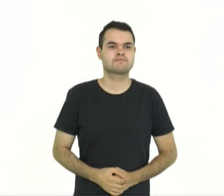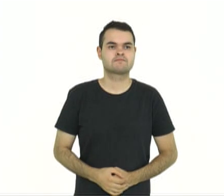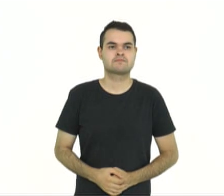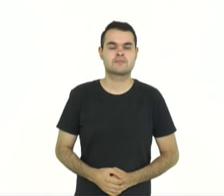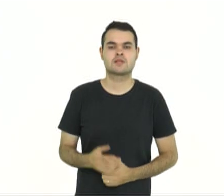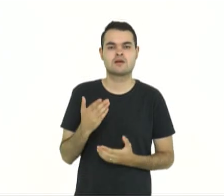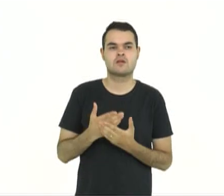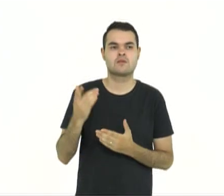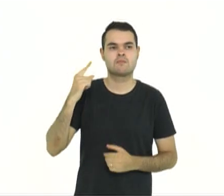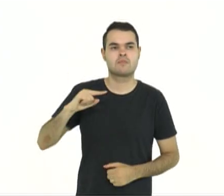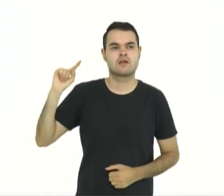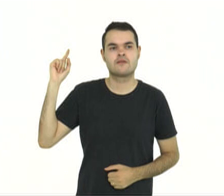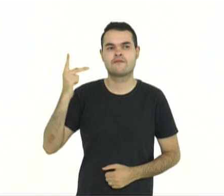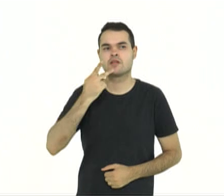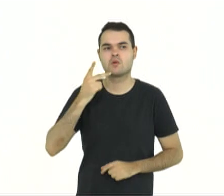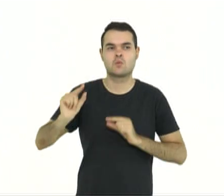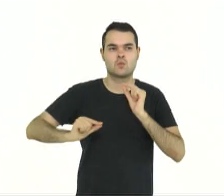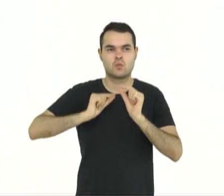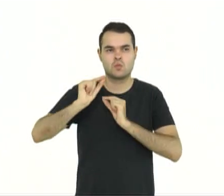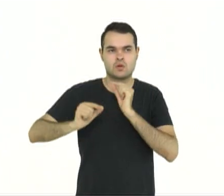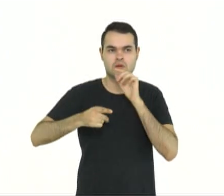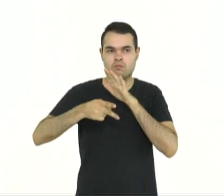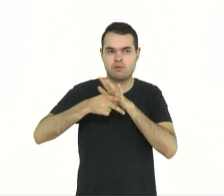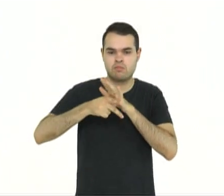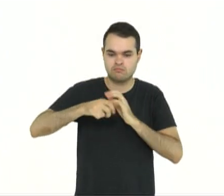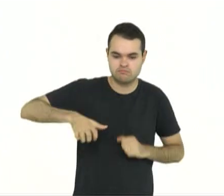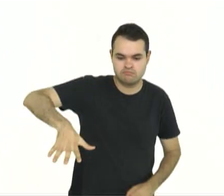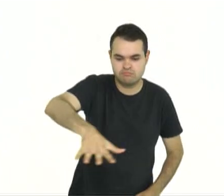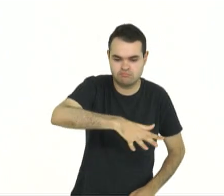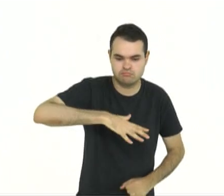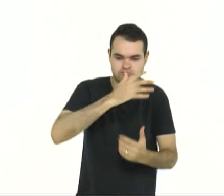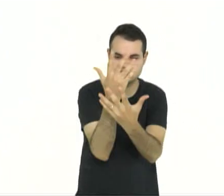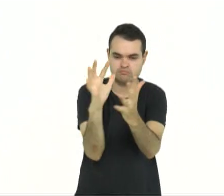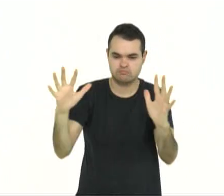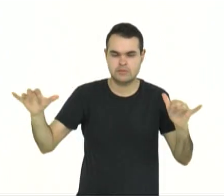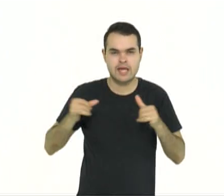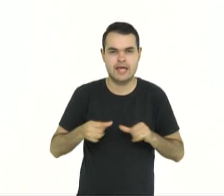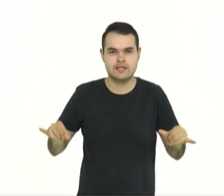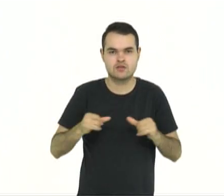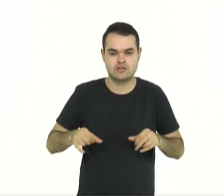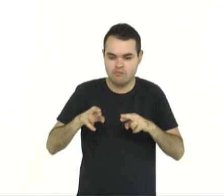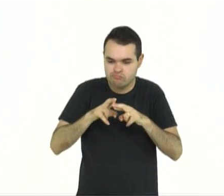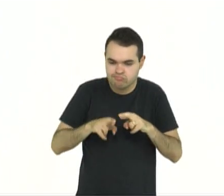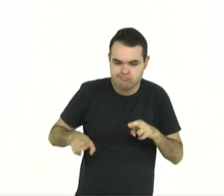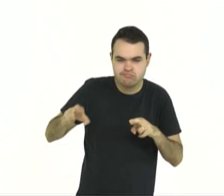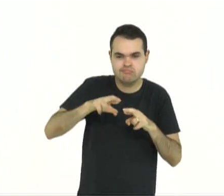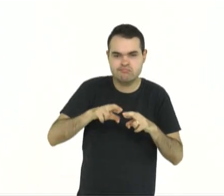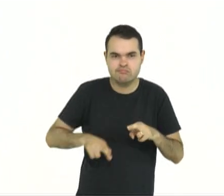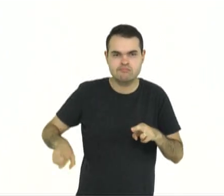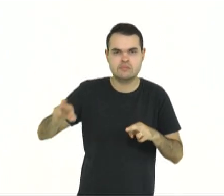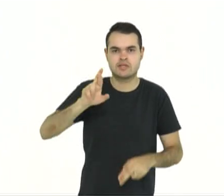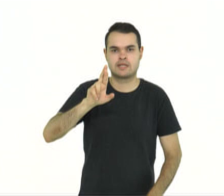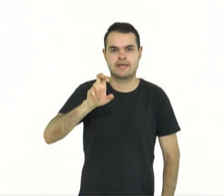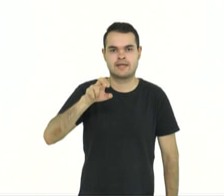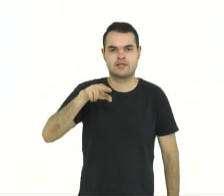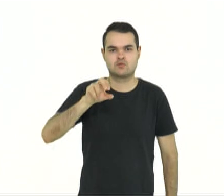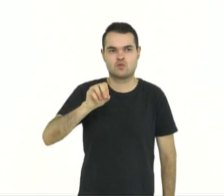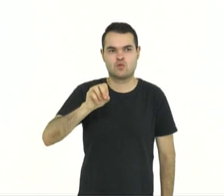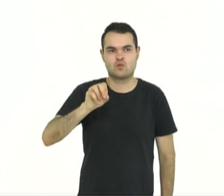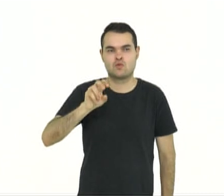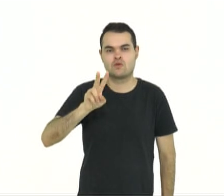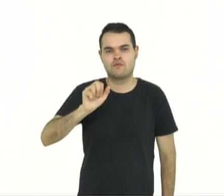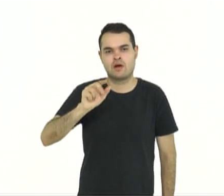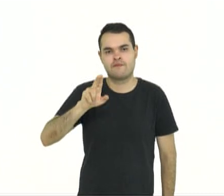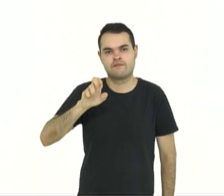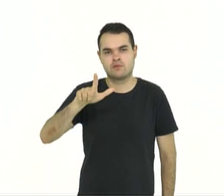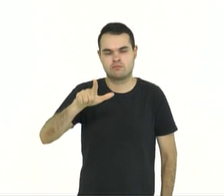la clase pasada tenía como título El medio ambiente y las energías renovables. ¿Te acuerdan